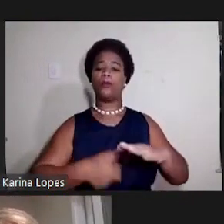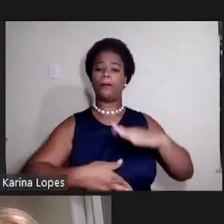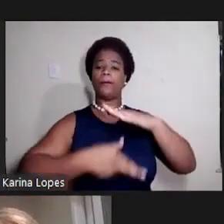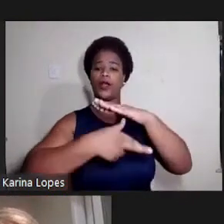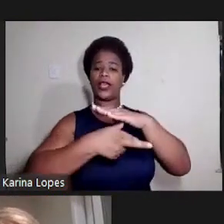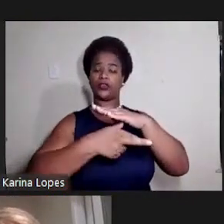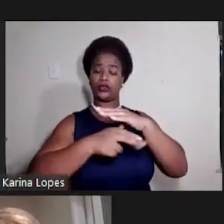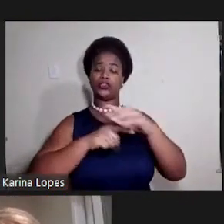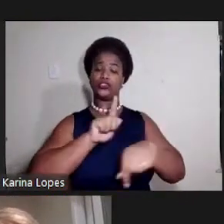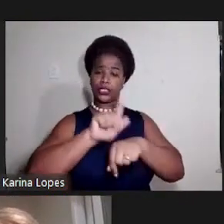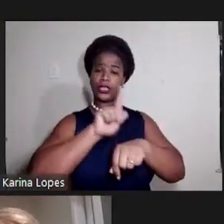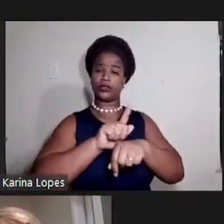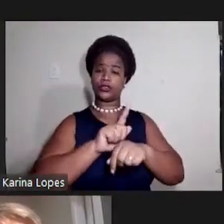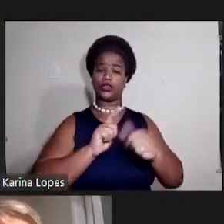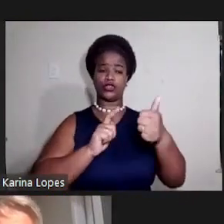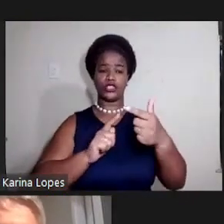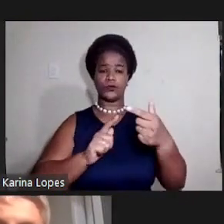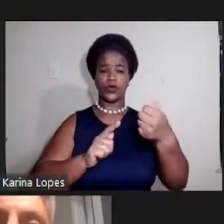2012